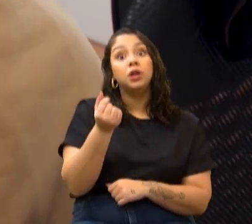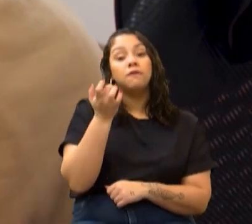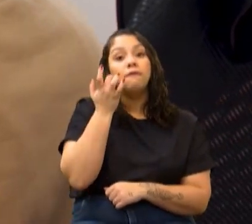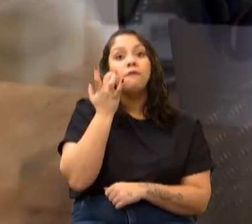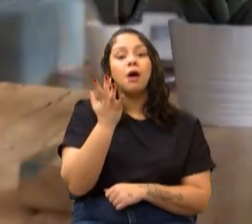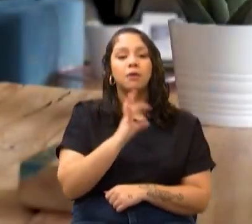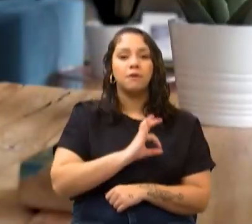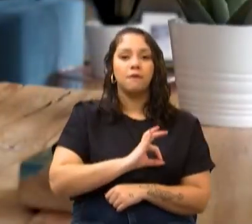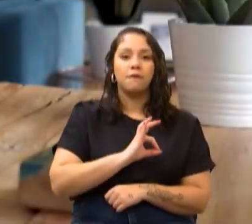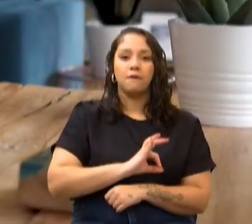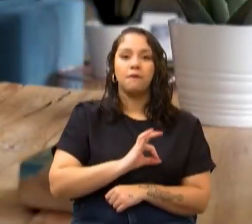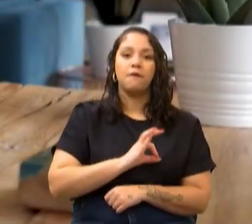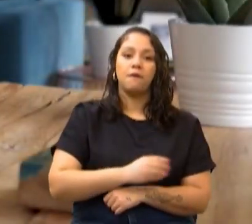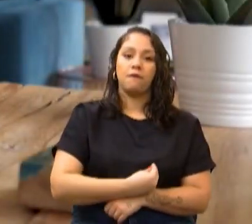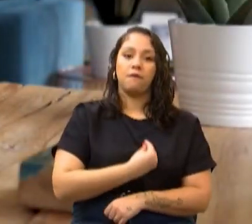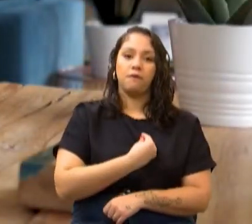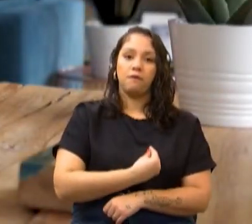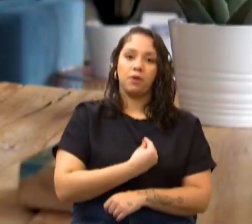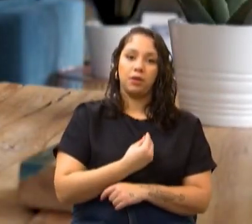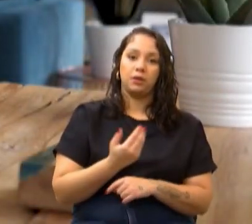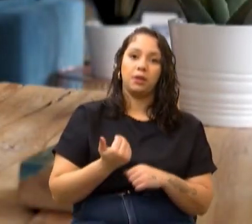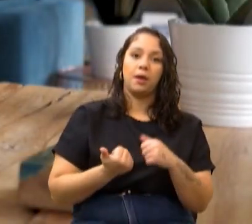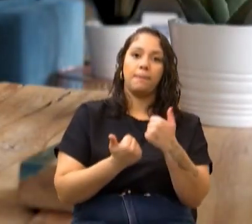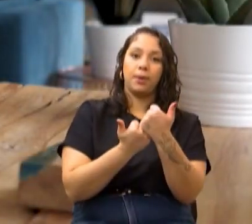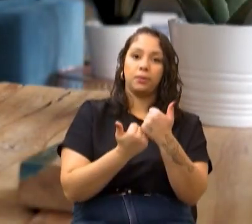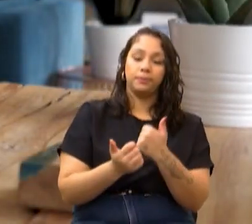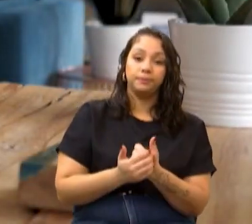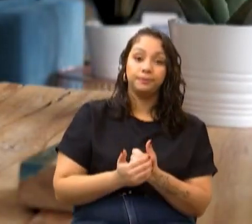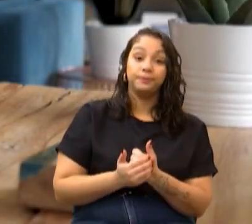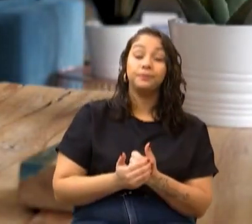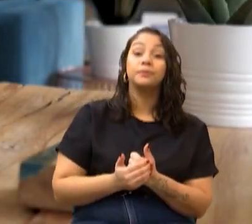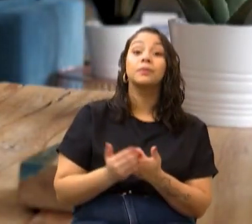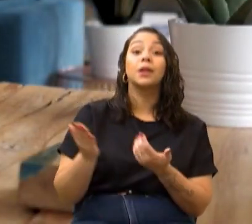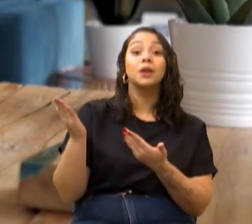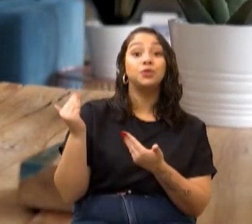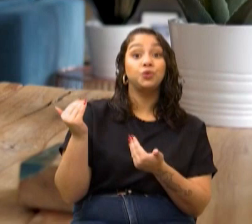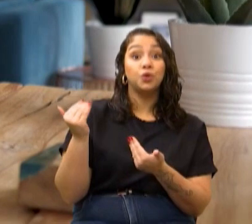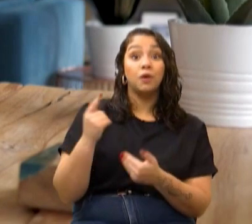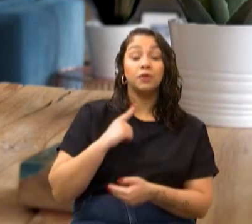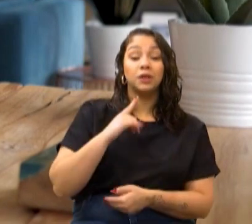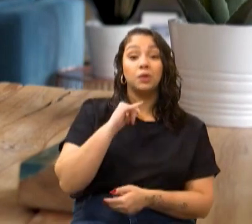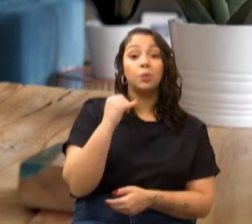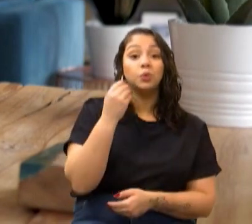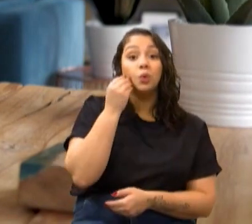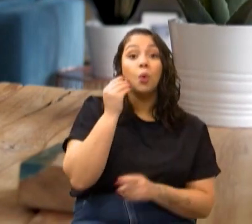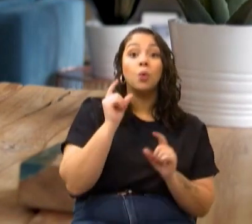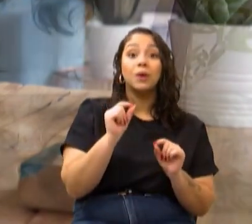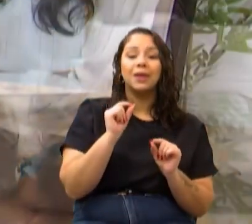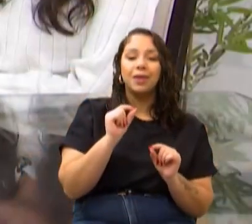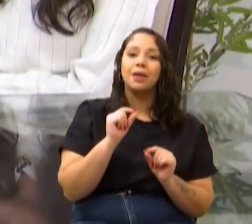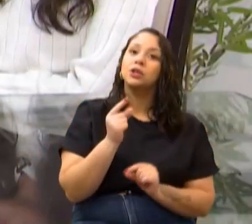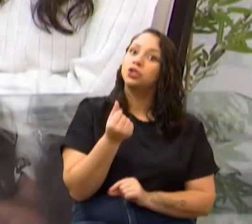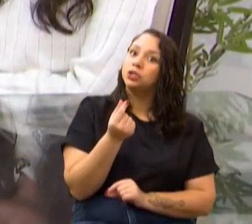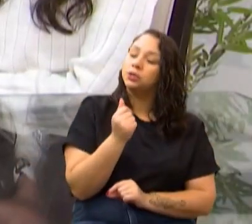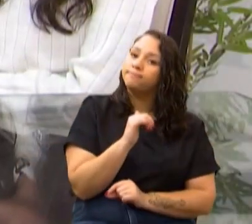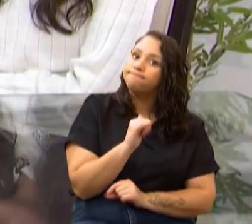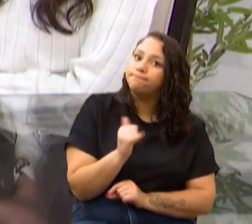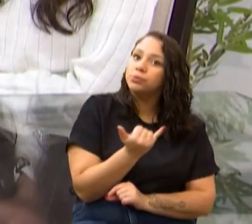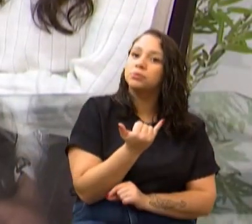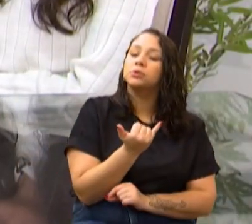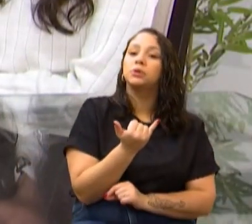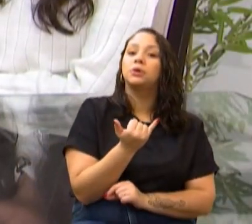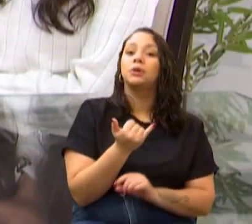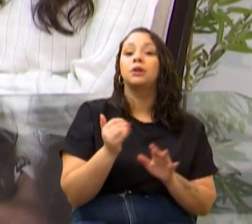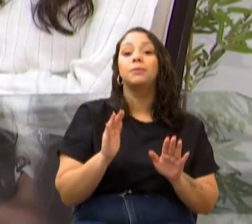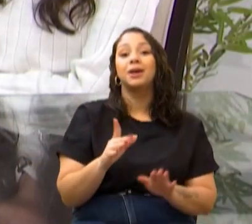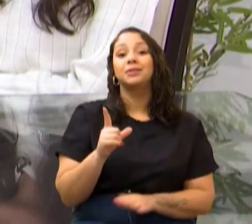dinheiro vai aumentando, vai facilitando a sua vida. Quando a gente é jovem, é que a gente tem a oportunidade de aproveitar